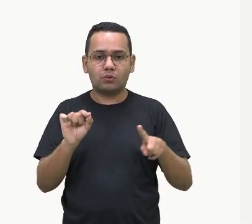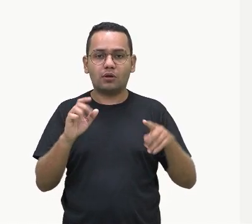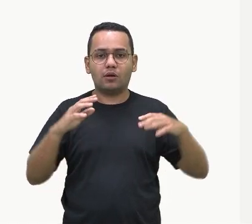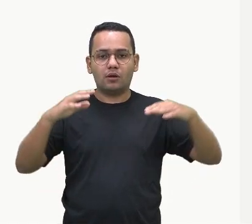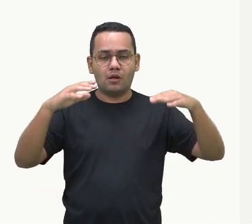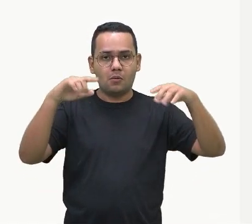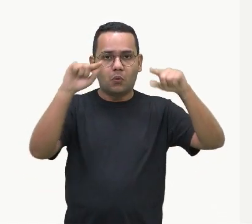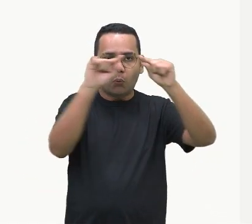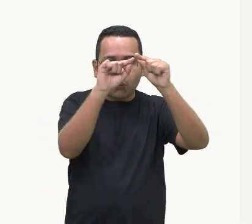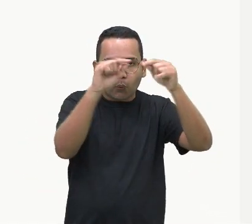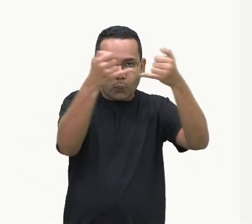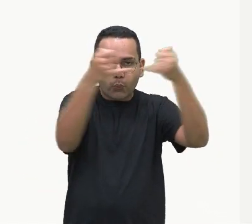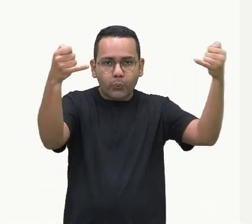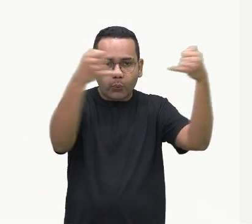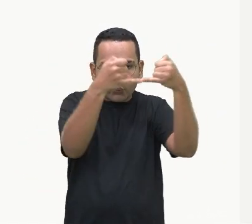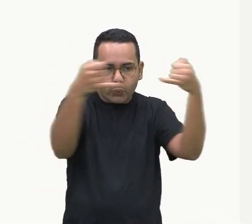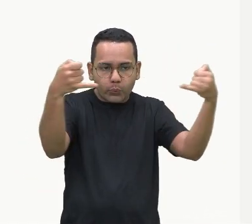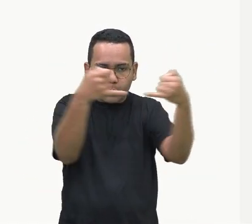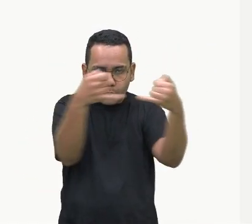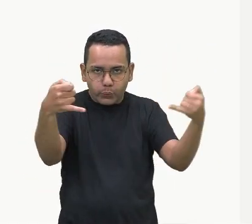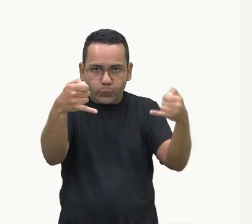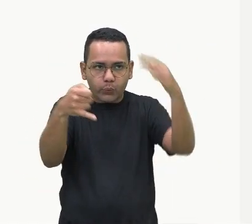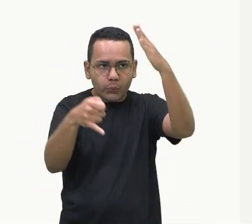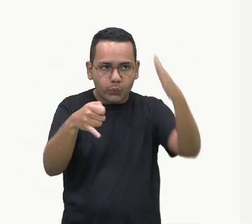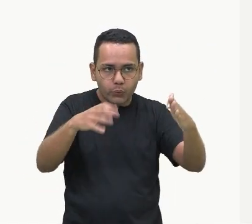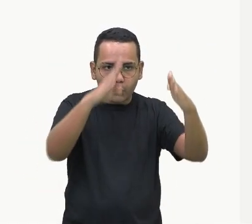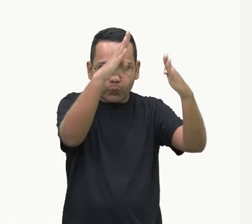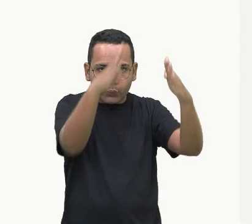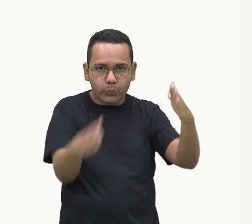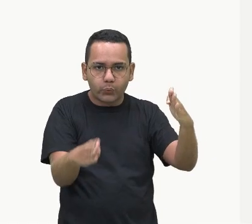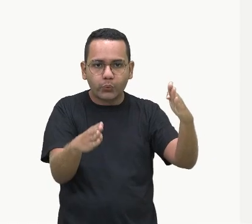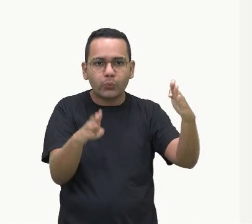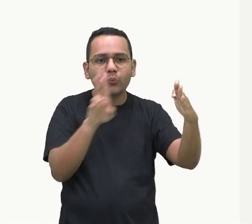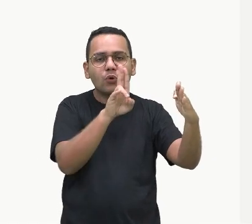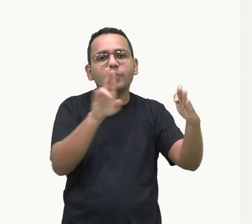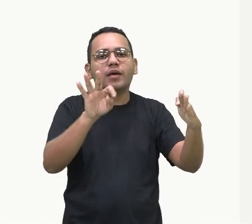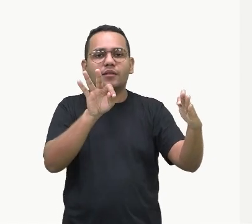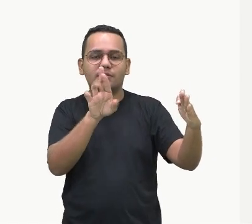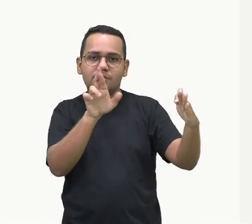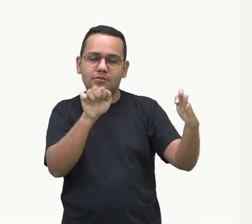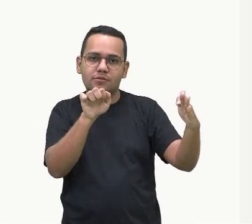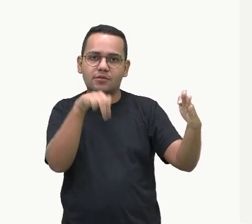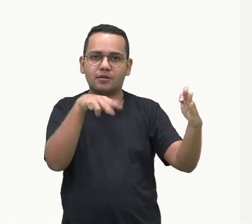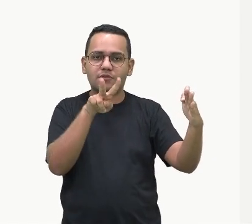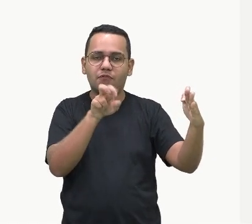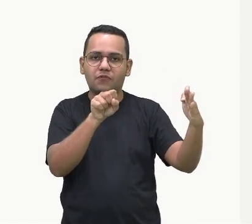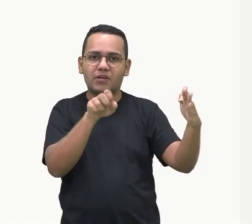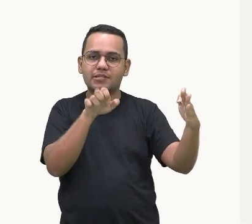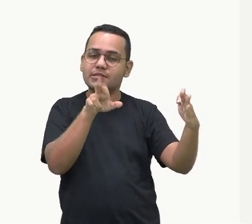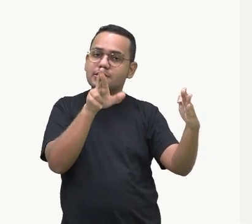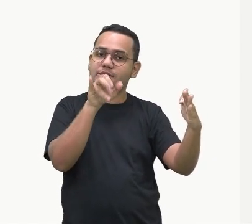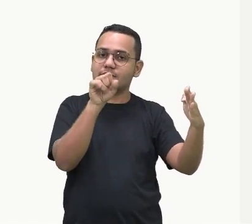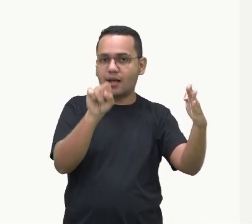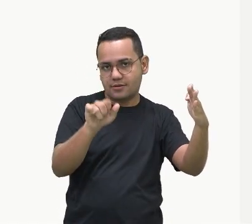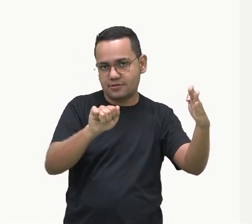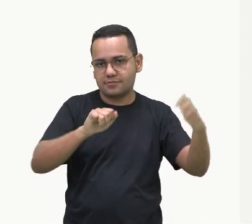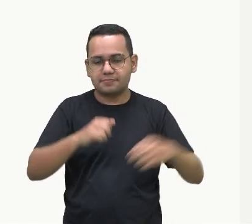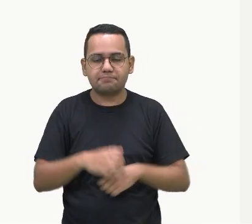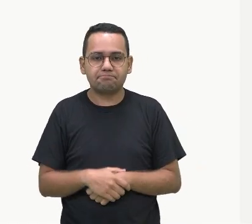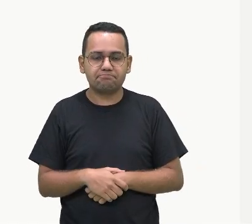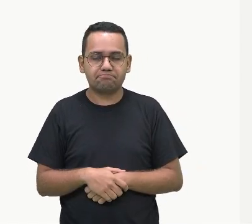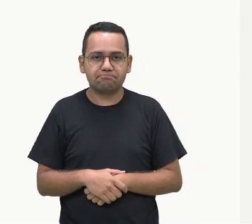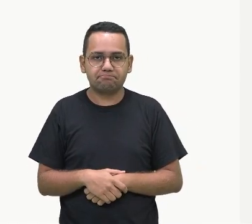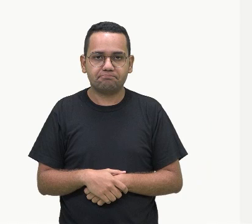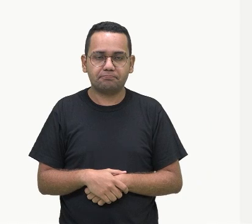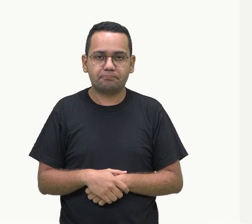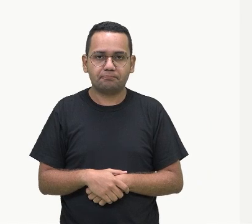E sobre duas transversais, são duas retas transversais, que vão passar cortando essas retas paralelas, tudo